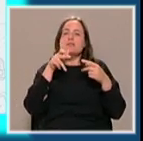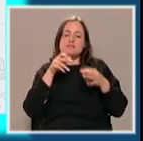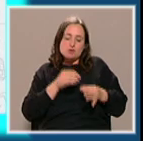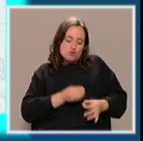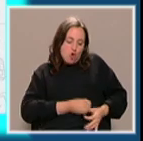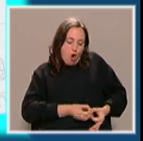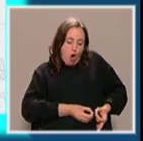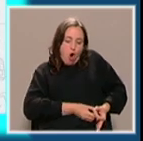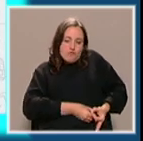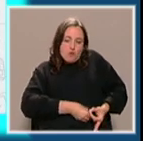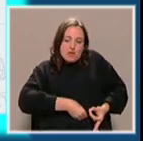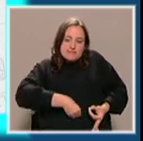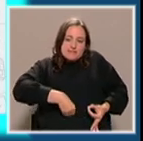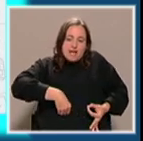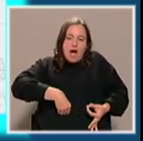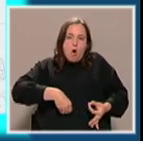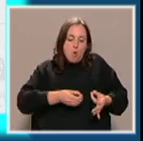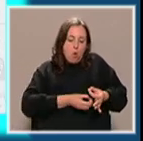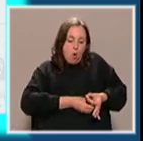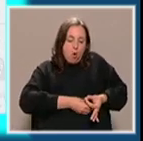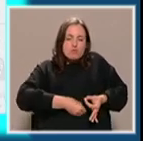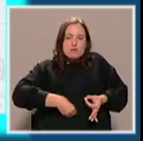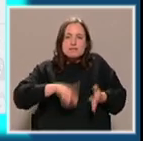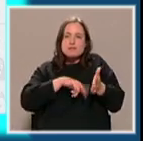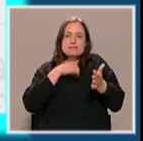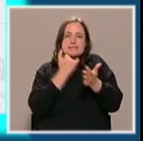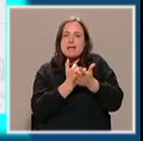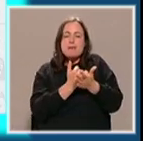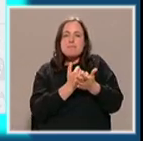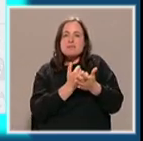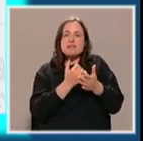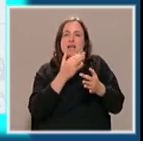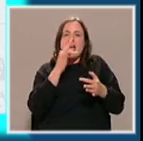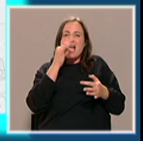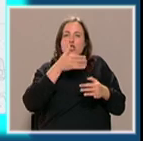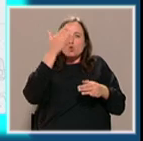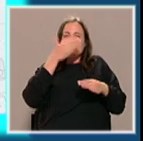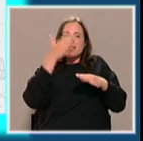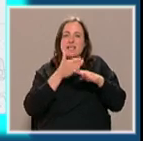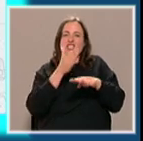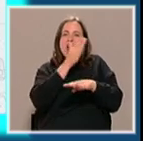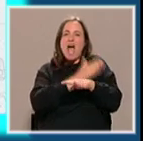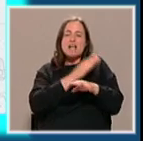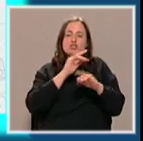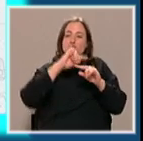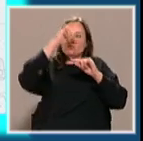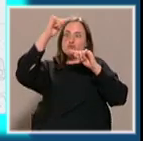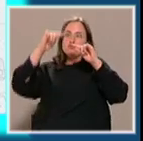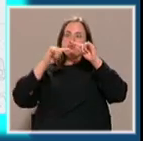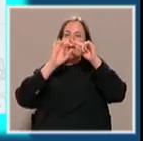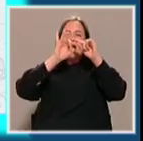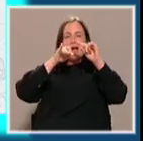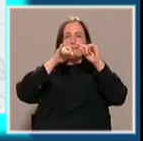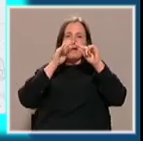E o momento da ovulação ocorre sempre 14 dias antes do término do ciclo. Assim